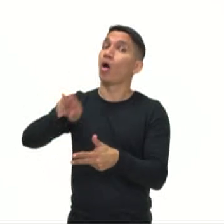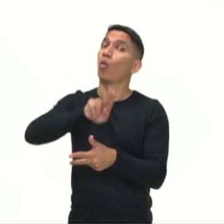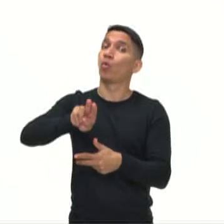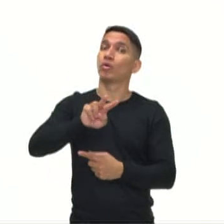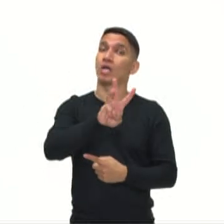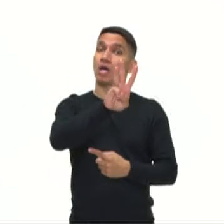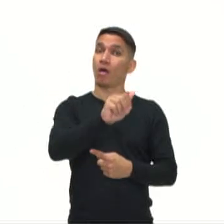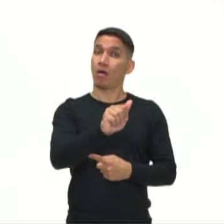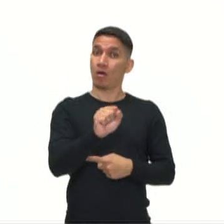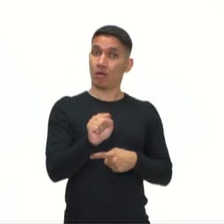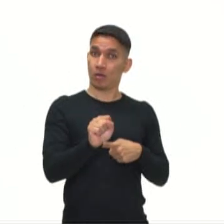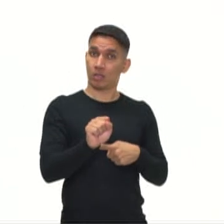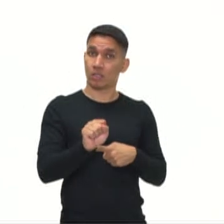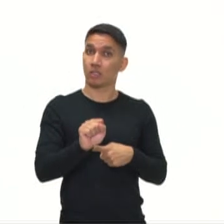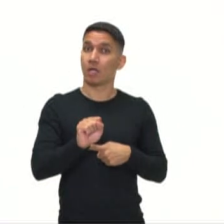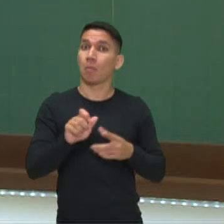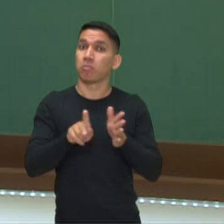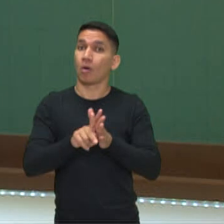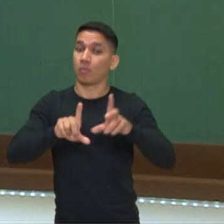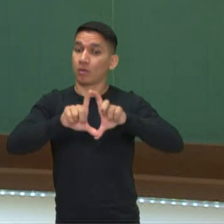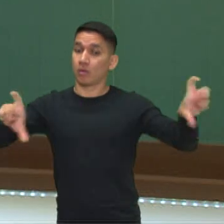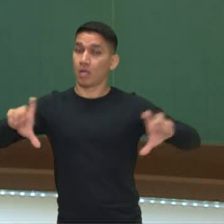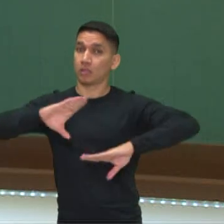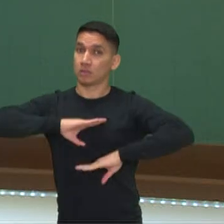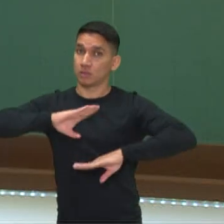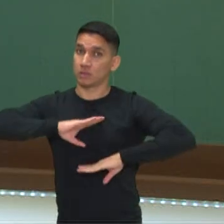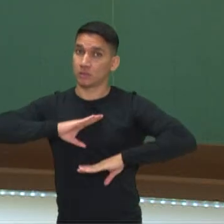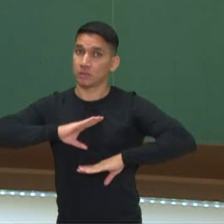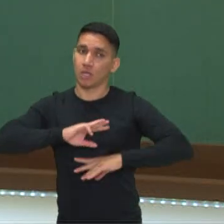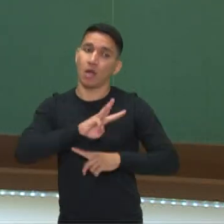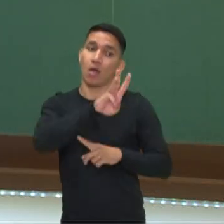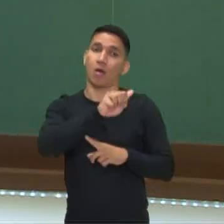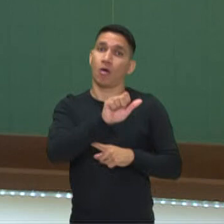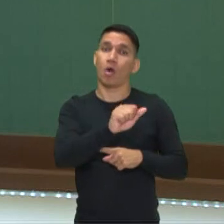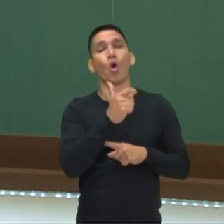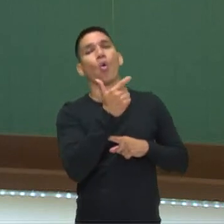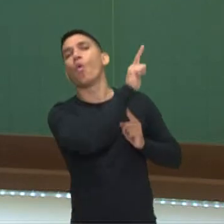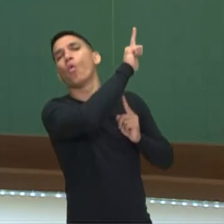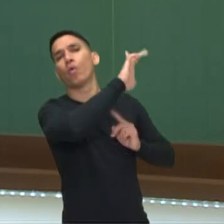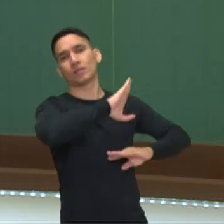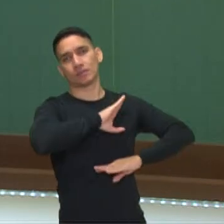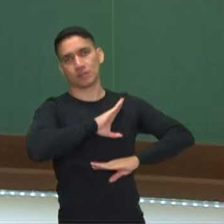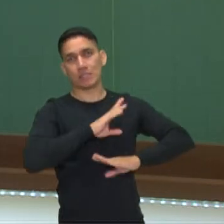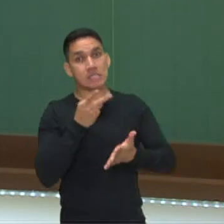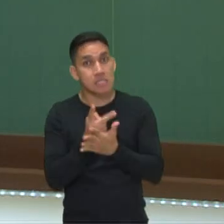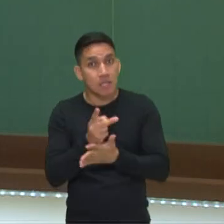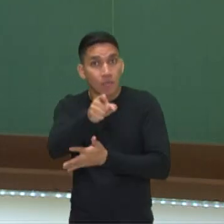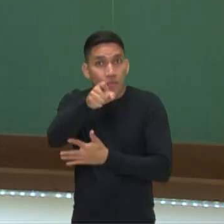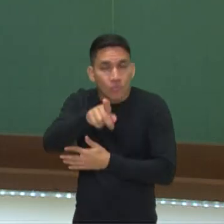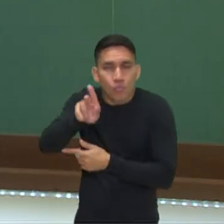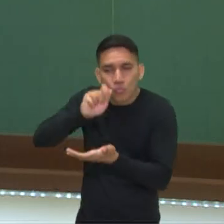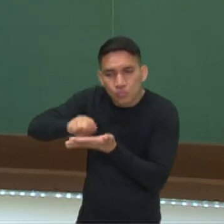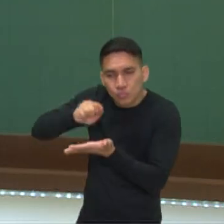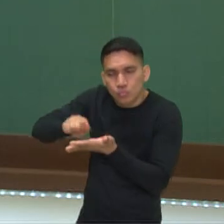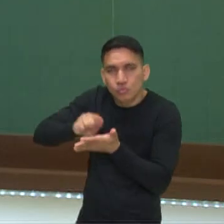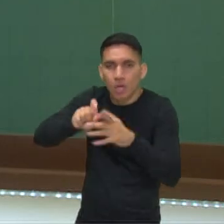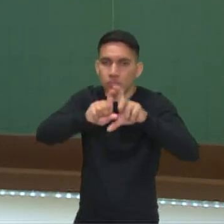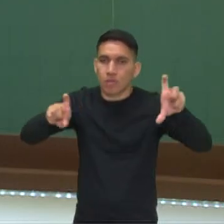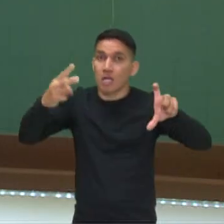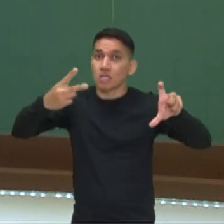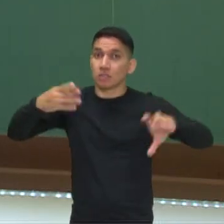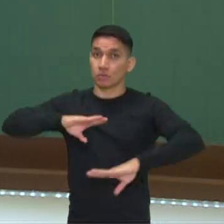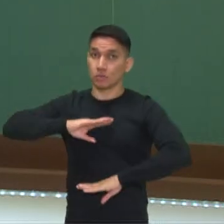no caso de orações condicionais, ok? Usamos o was para outras situações. Sempre que você for escrever uma oração na